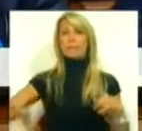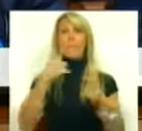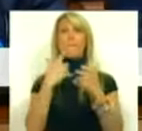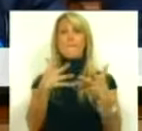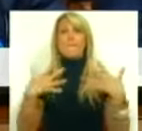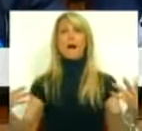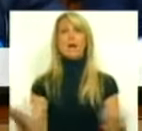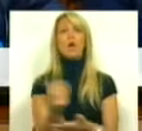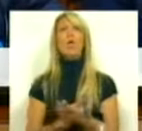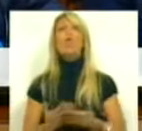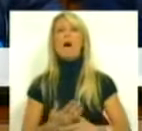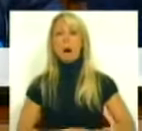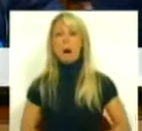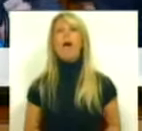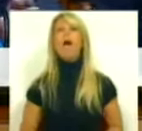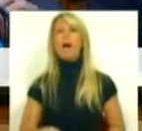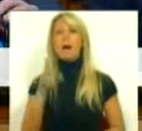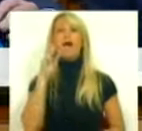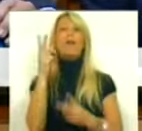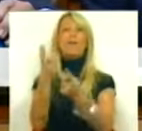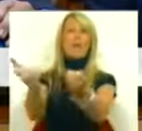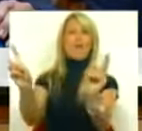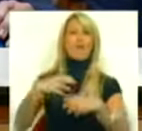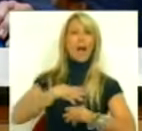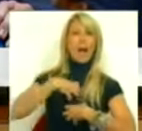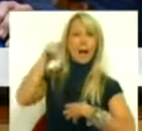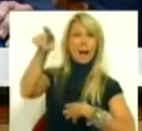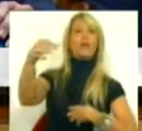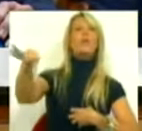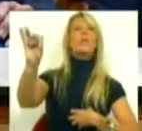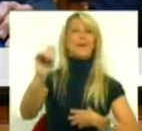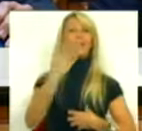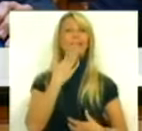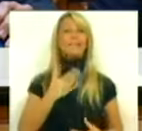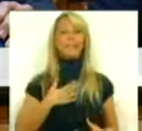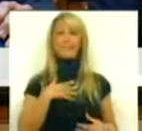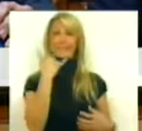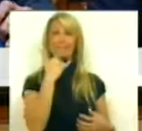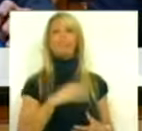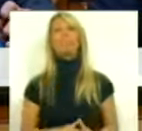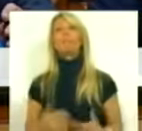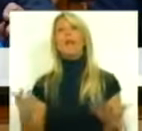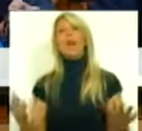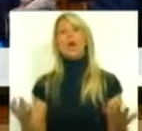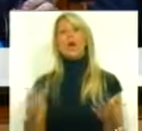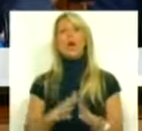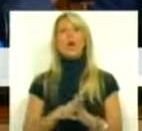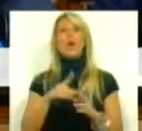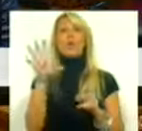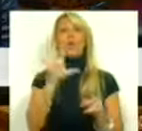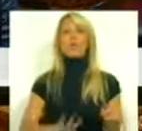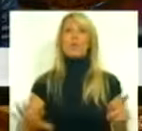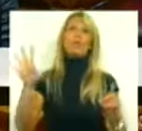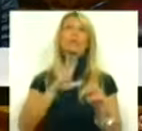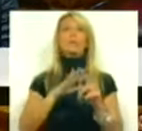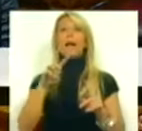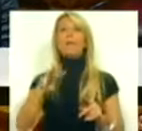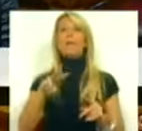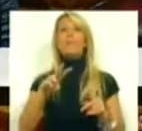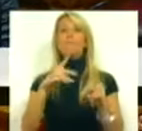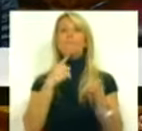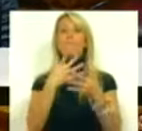macroeconómico. Estou a ver que gera entusiasmo na bancada do PS, o que é sempre animador. O cenário macroeconómico. Eu, de facto, Sr.